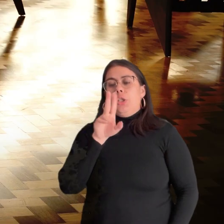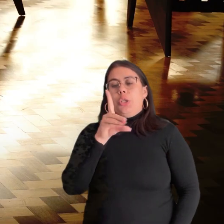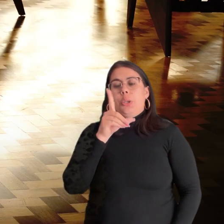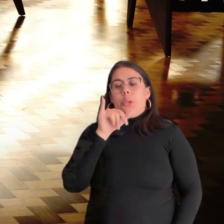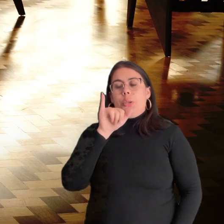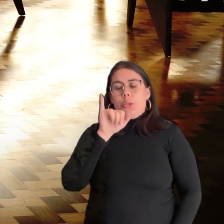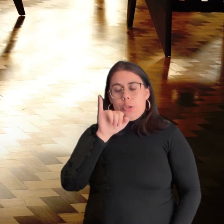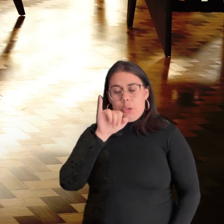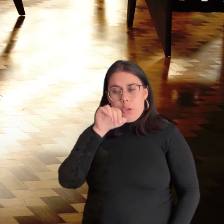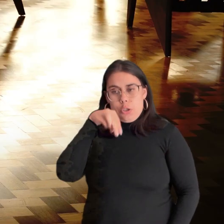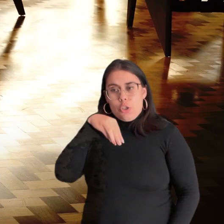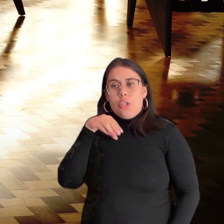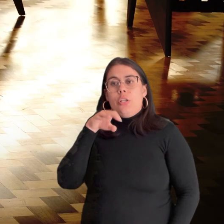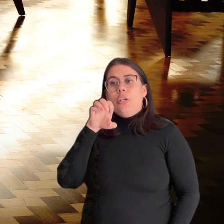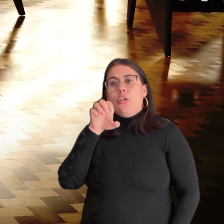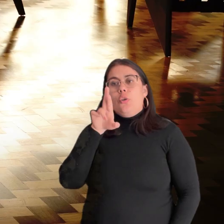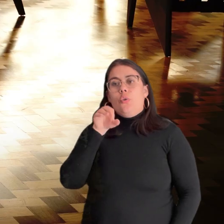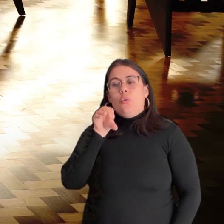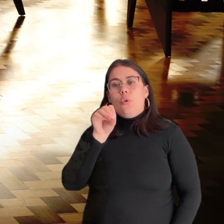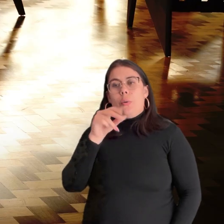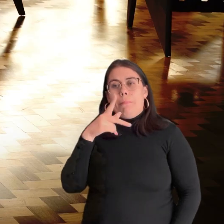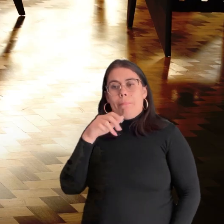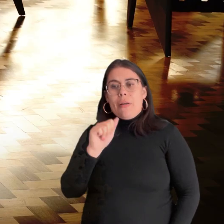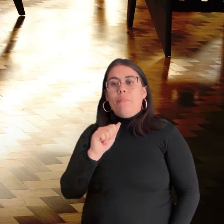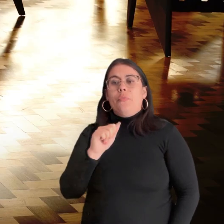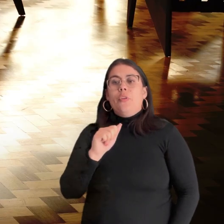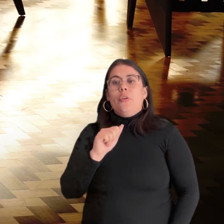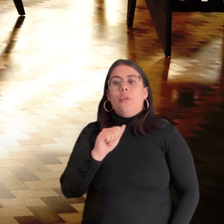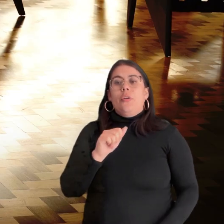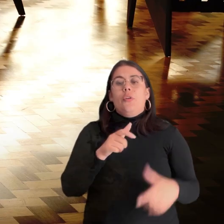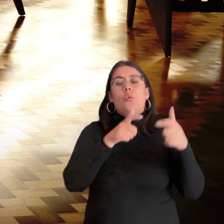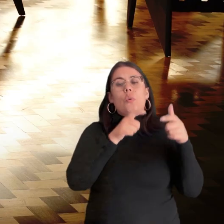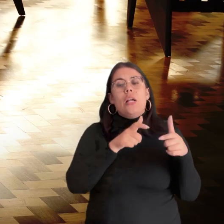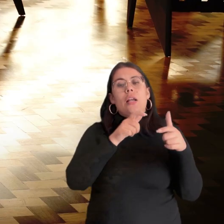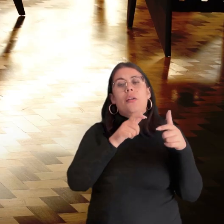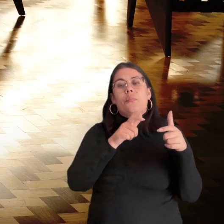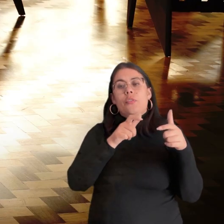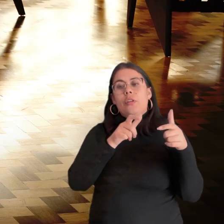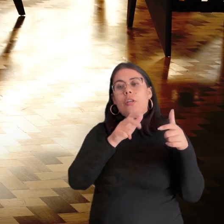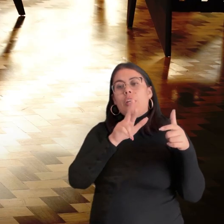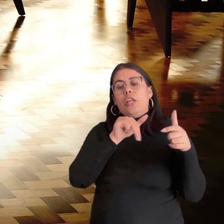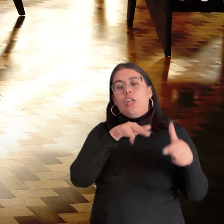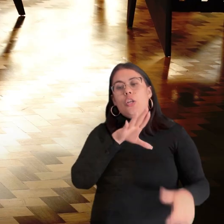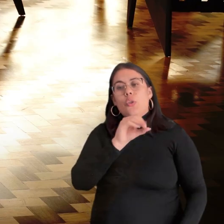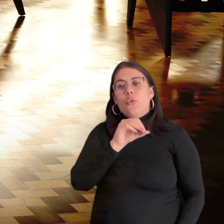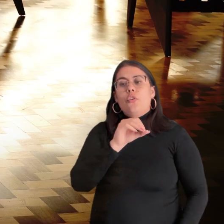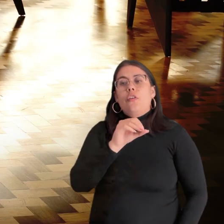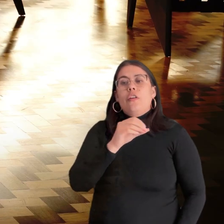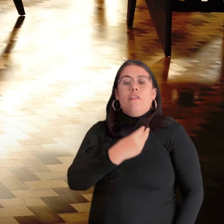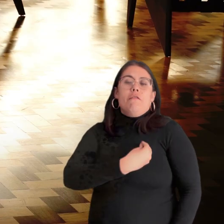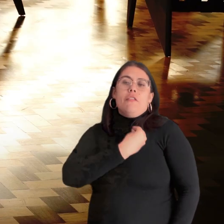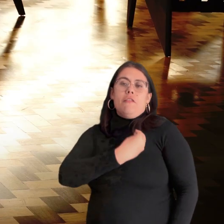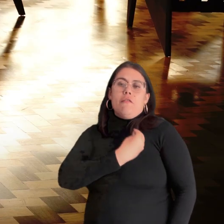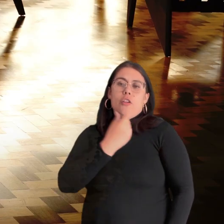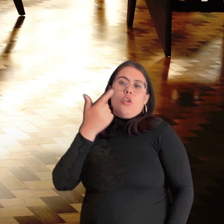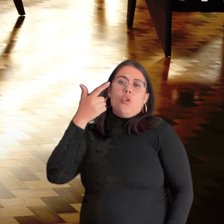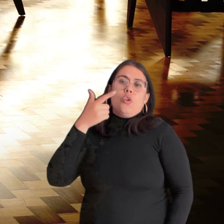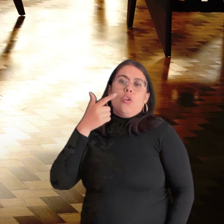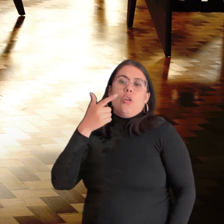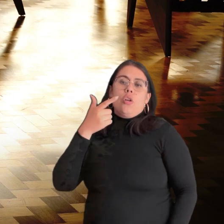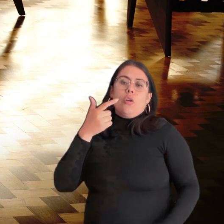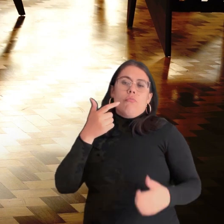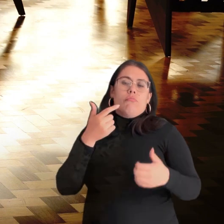morava na Suécia, que é algumas quadras atrás, numa casa que infelizmente